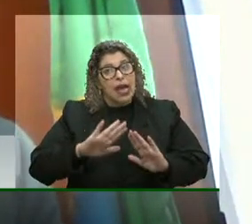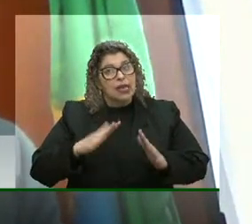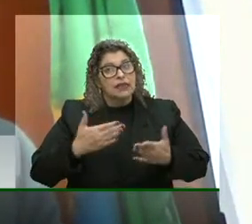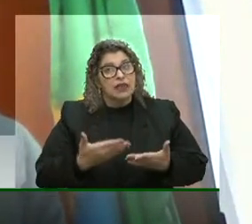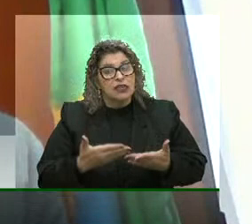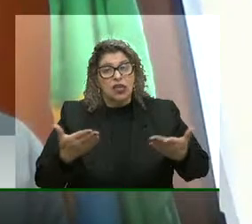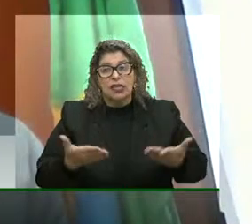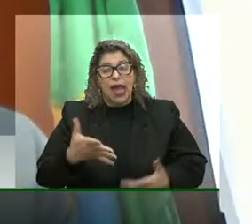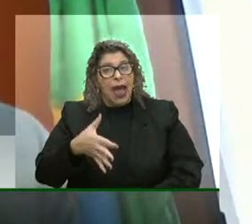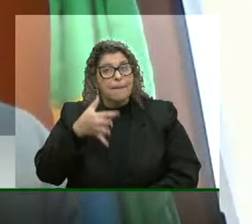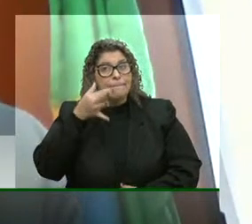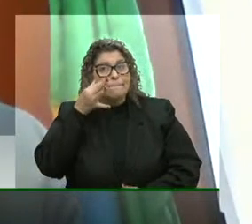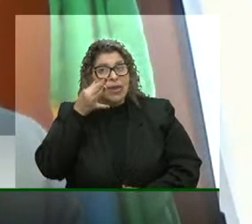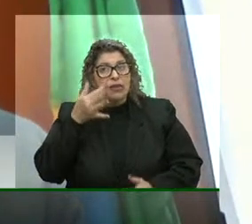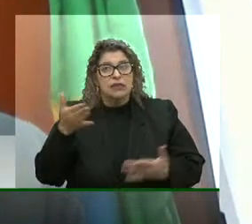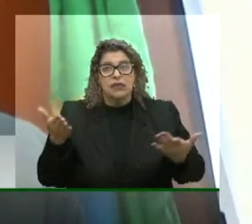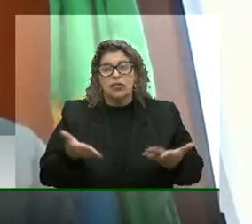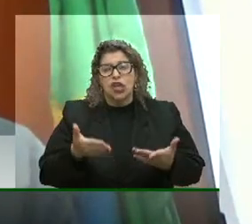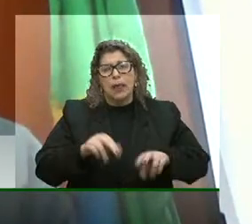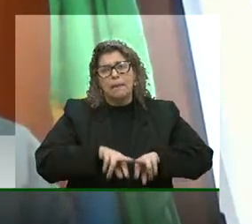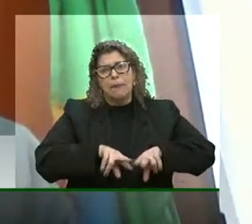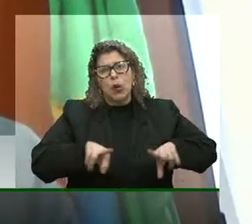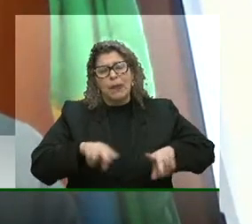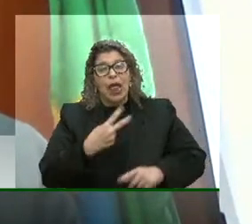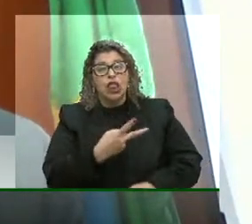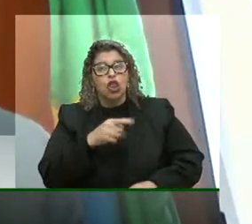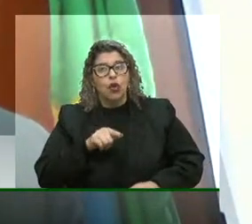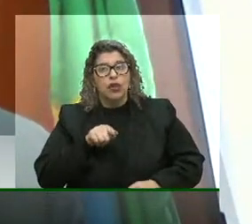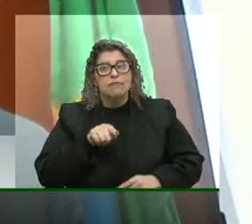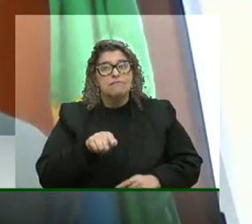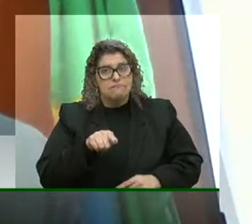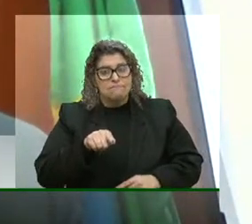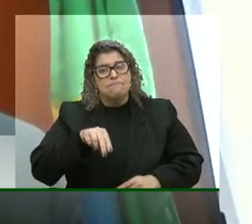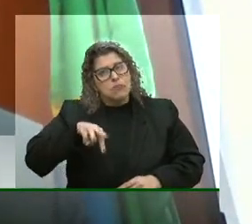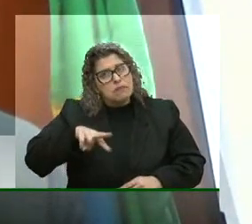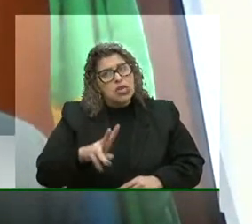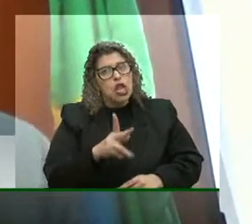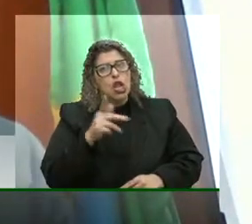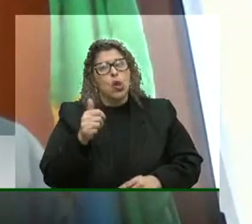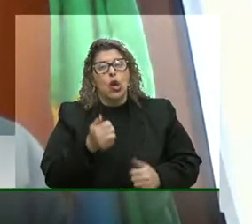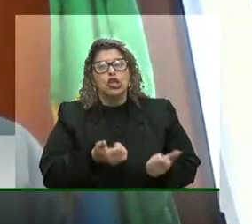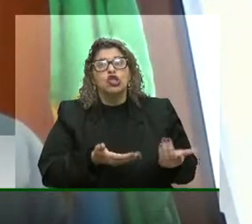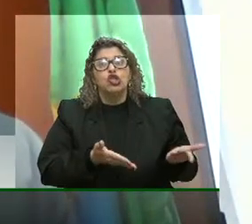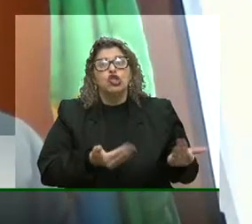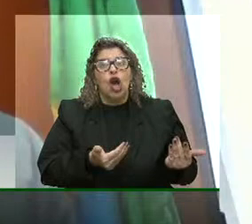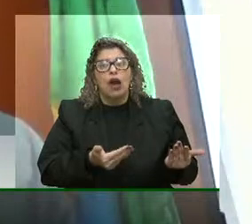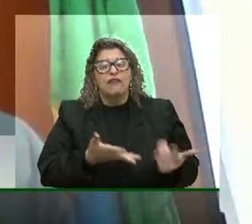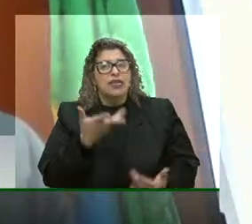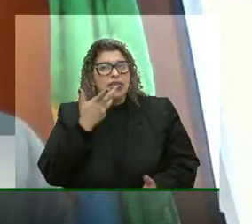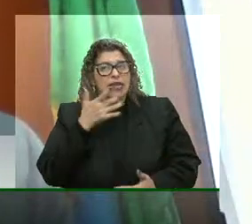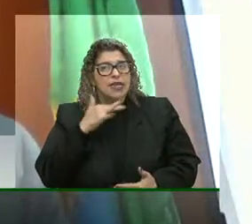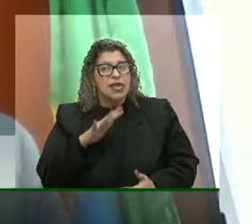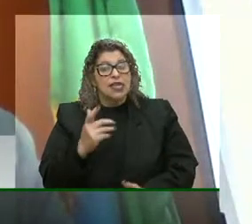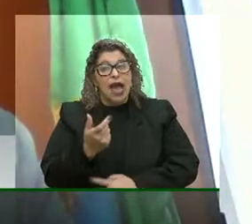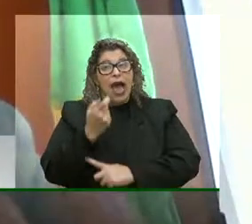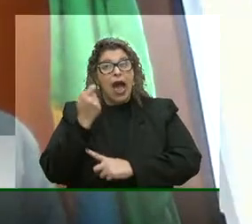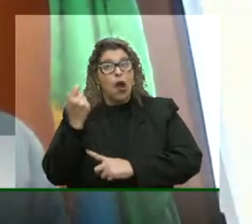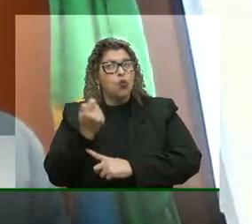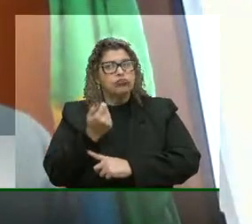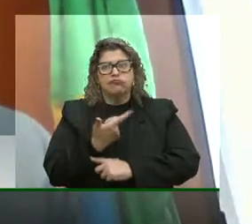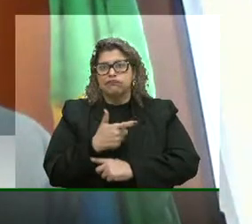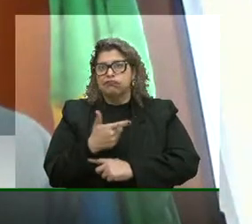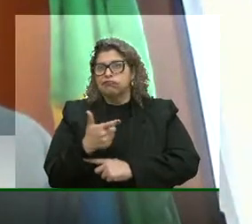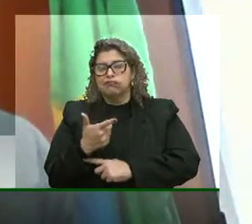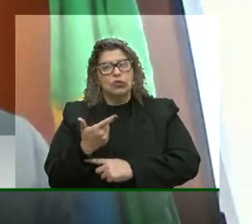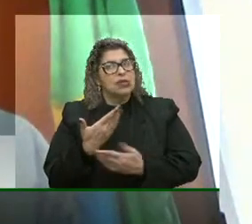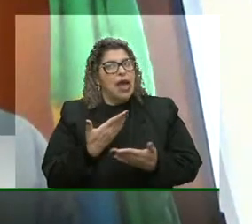educacionais presenciais dos mais de 2 milhões de jovens e crianças gaúchos que estão sem aulas